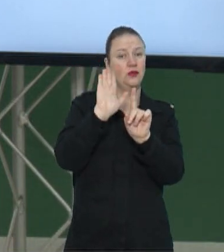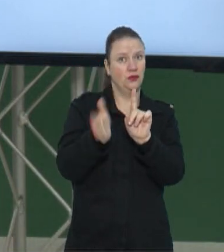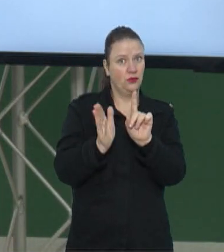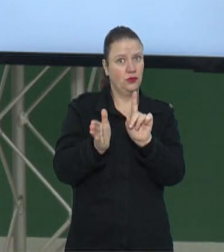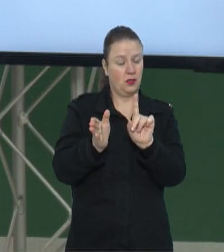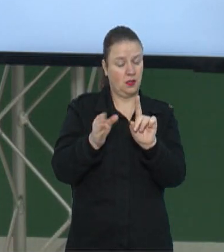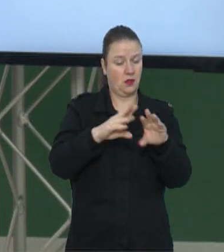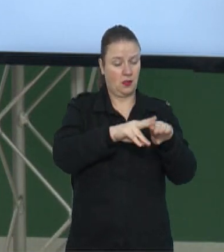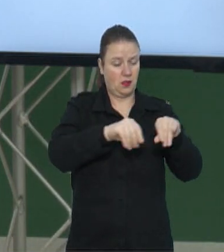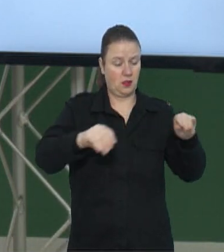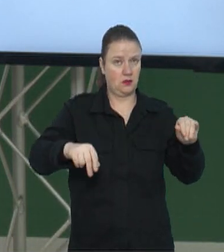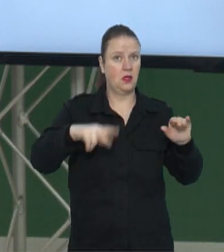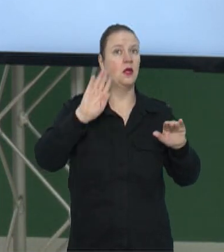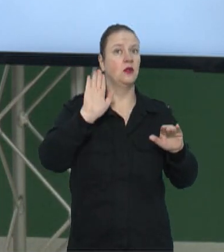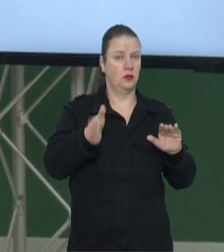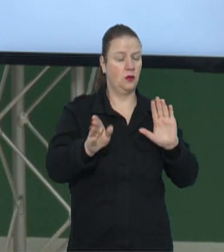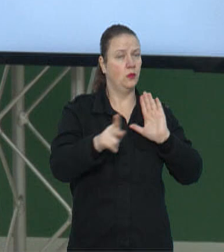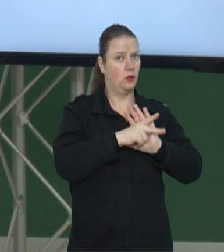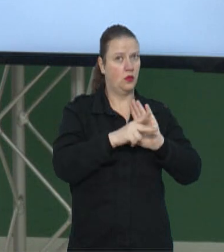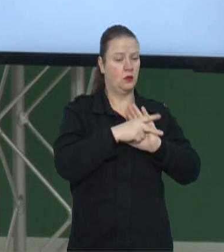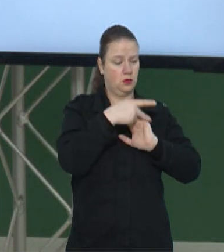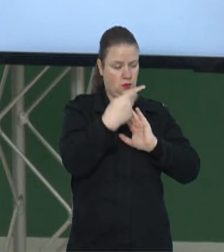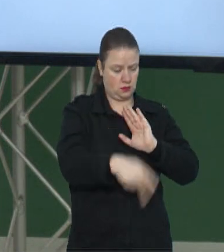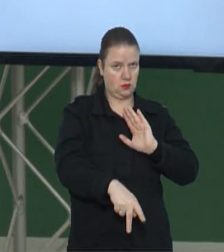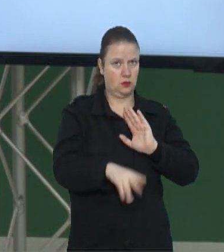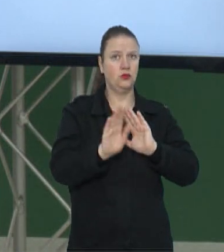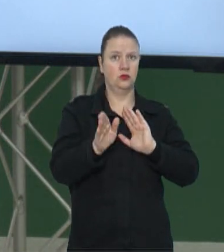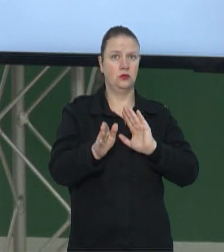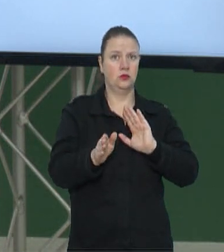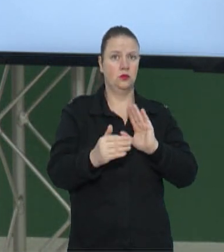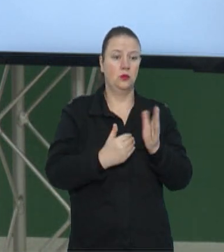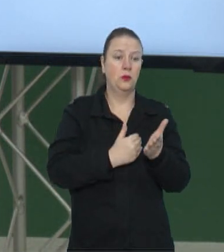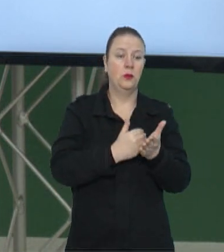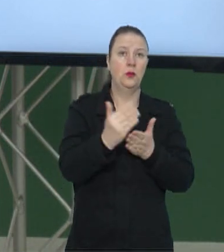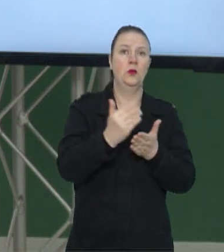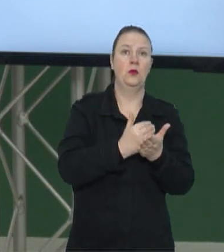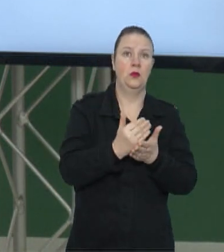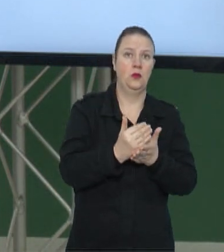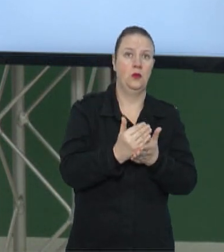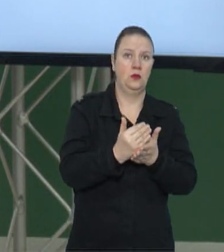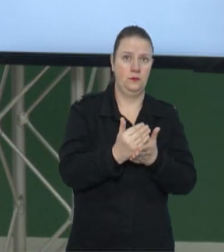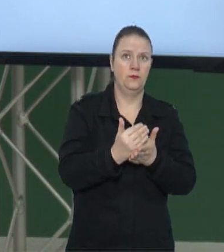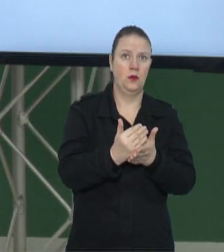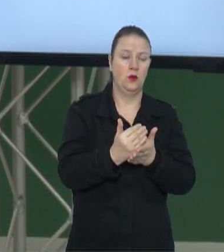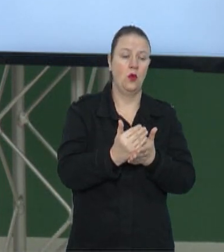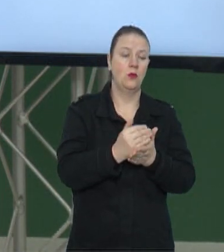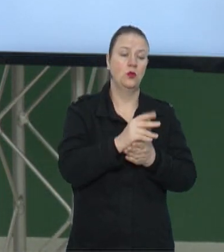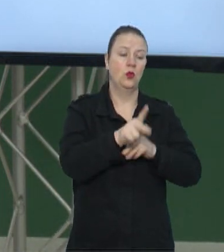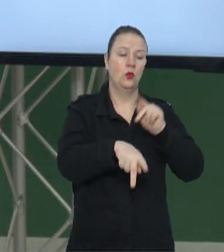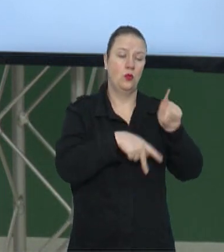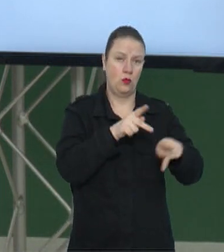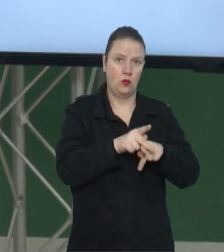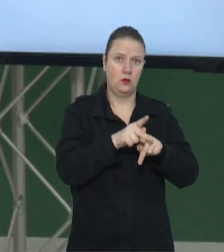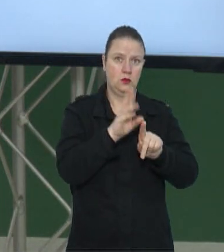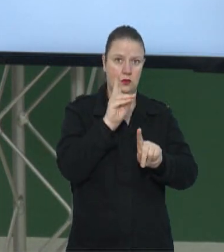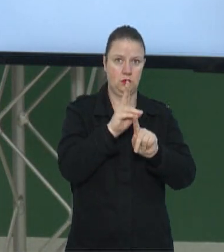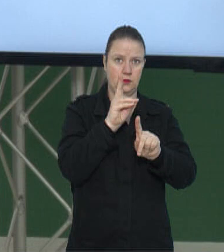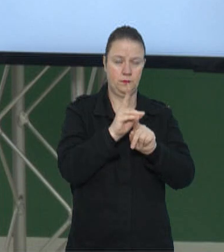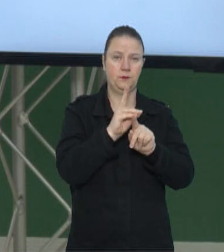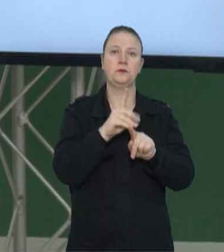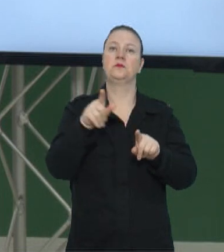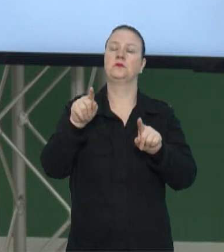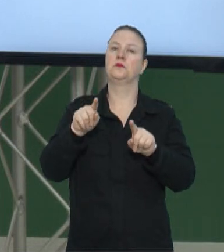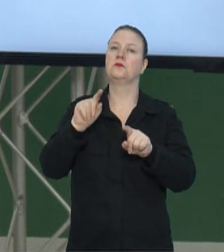na sequência a gente vai falar especificamente deles, né? Mas, e aí resultam num povo, que a gente chama de